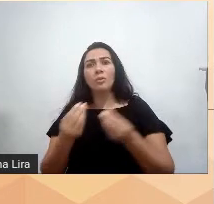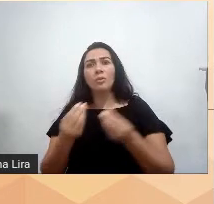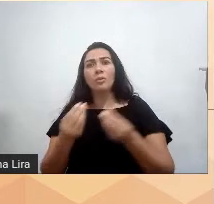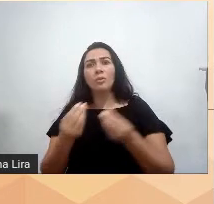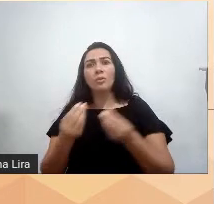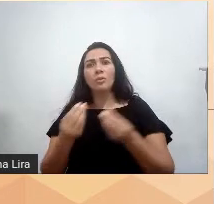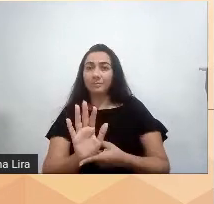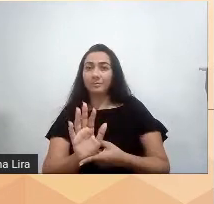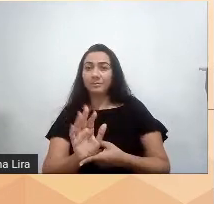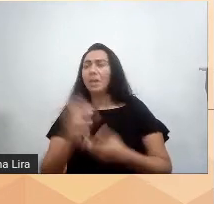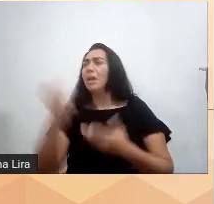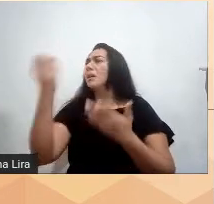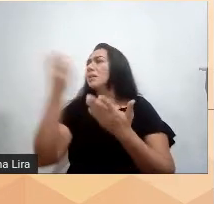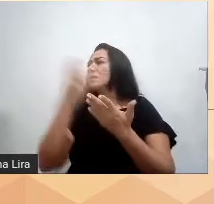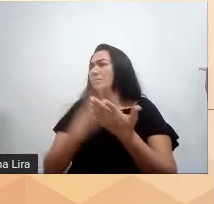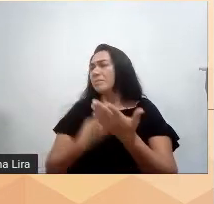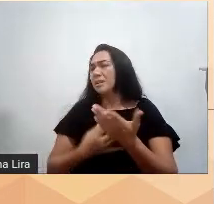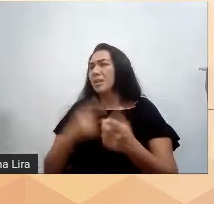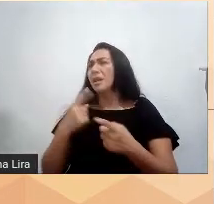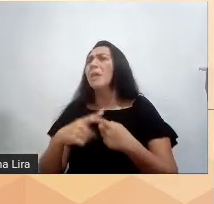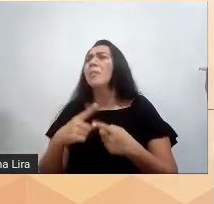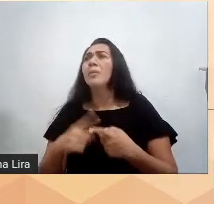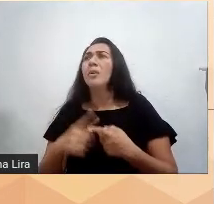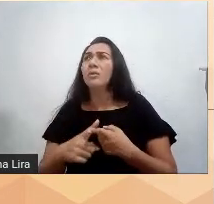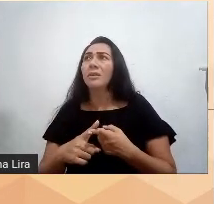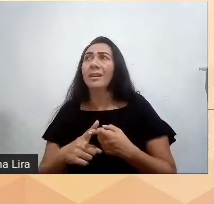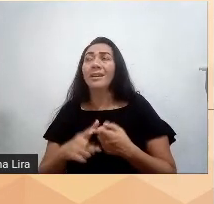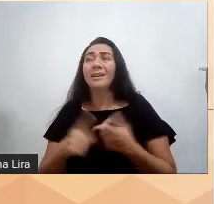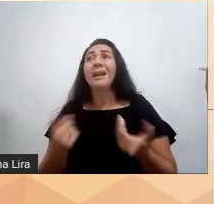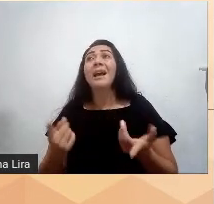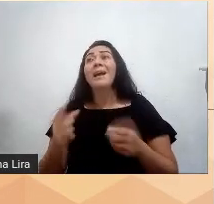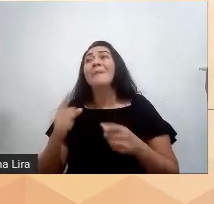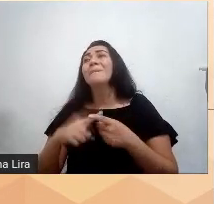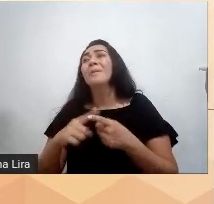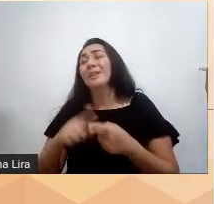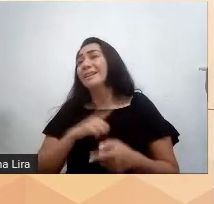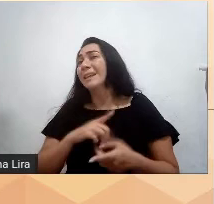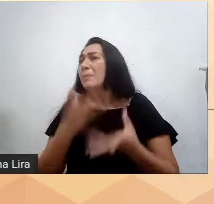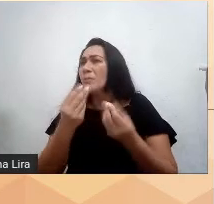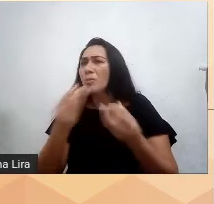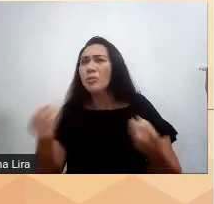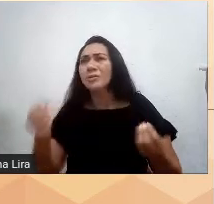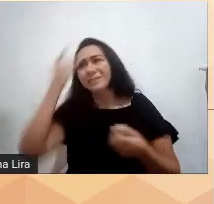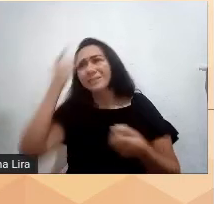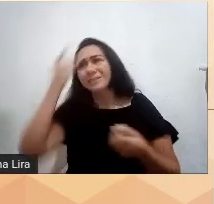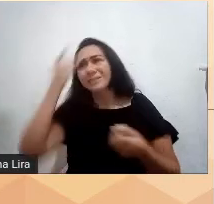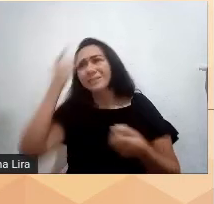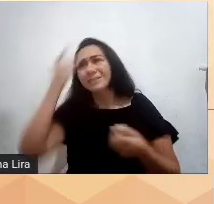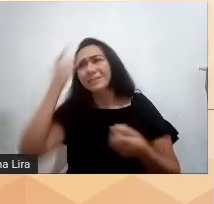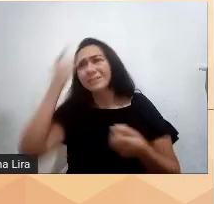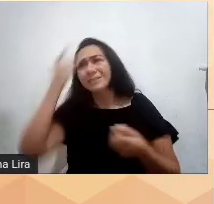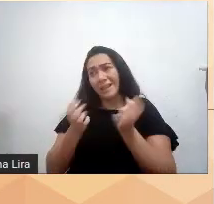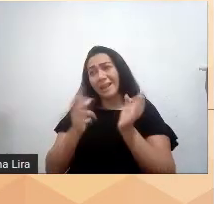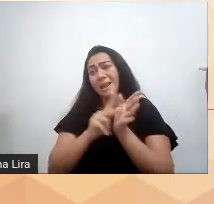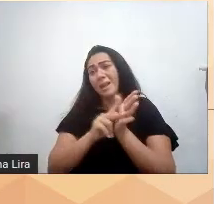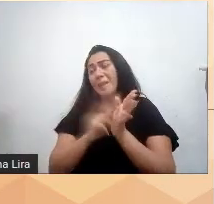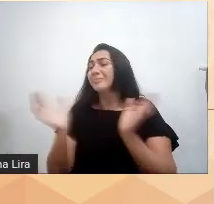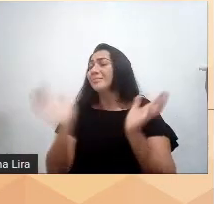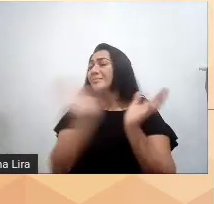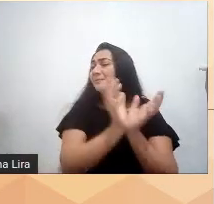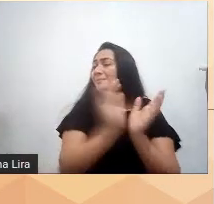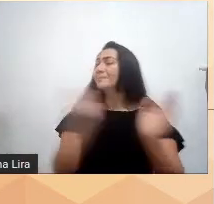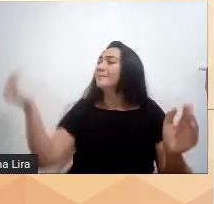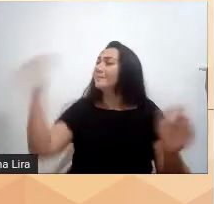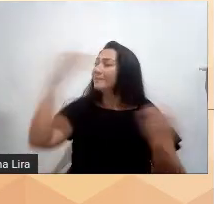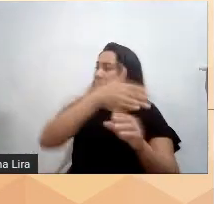lá você vai colocar, né, que existe uma demanda no seu local, na sua instituição, que requer aí oficinas. Mas, ao mesmo tempo que